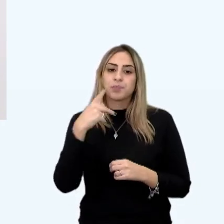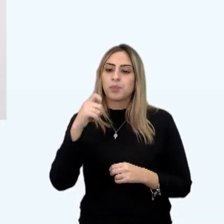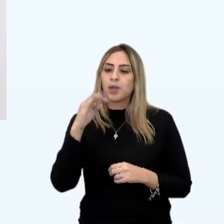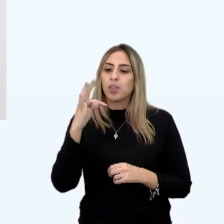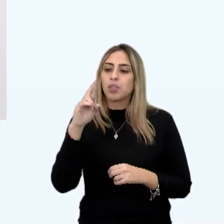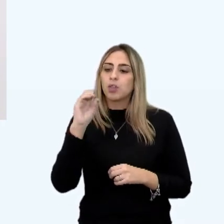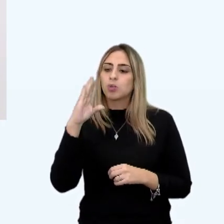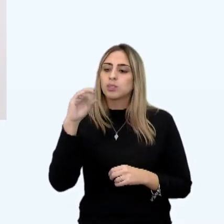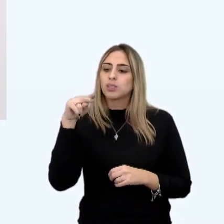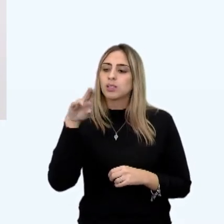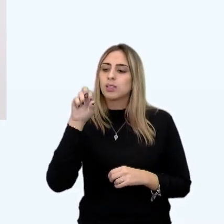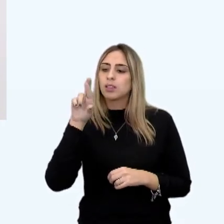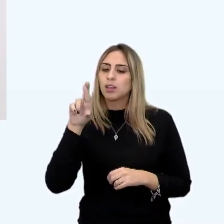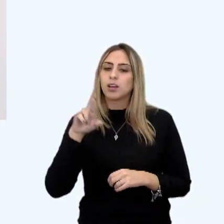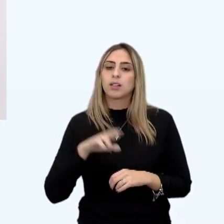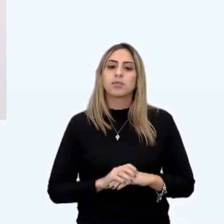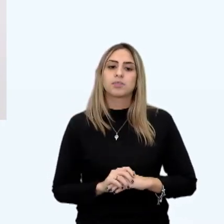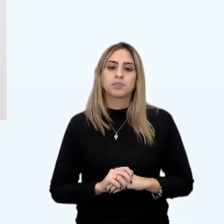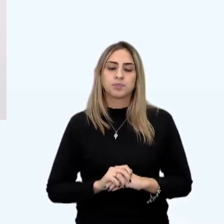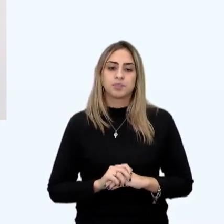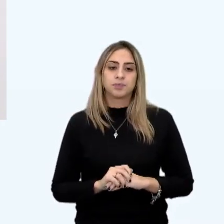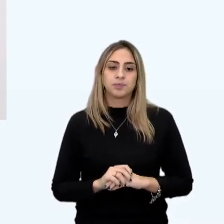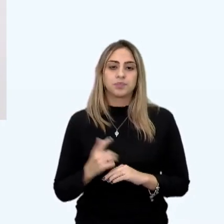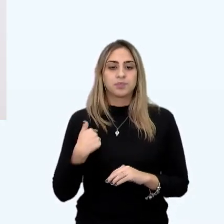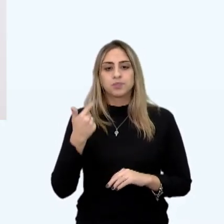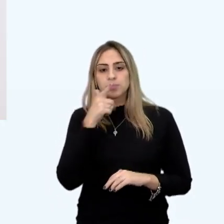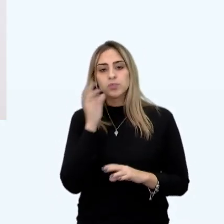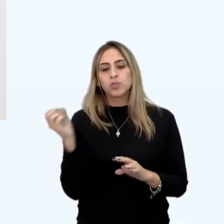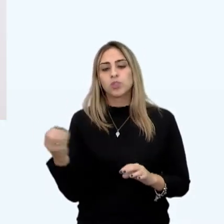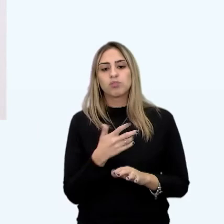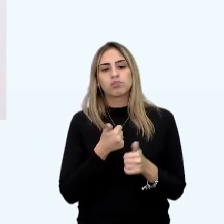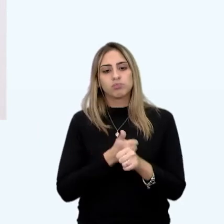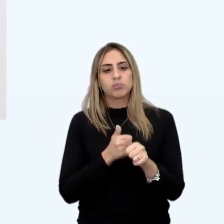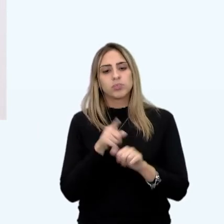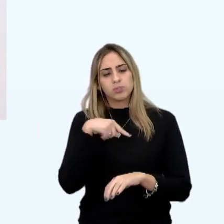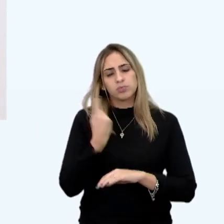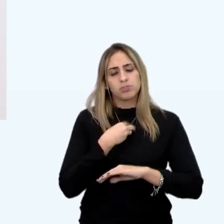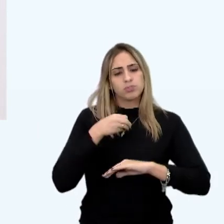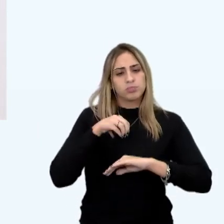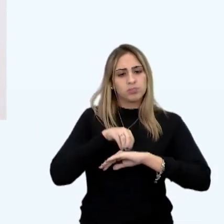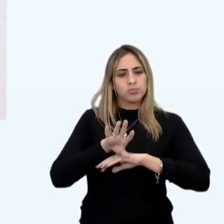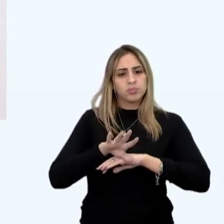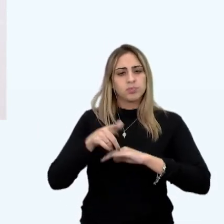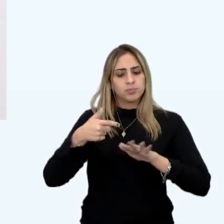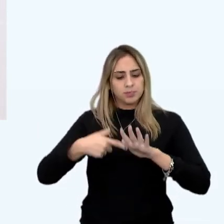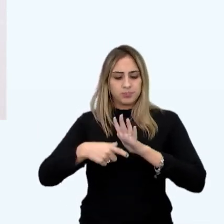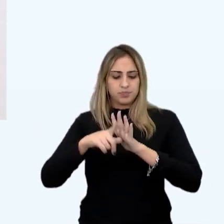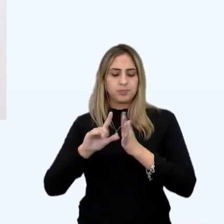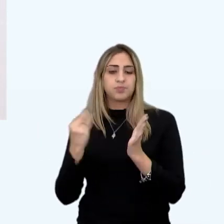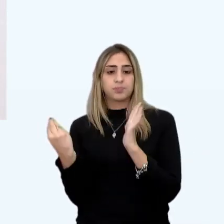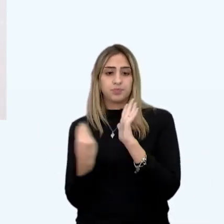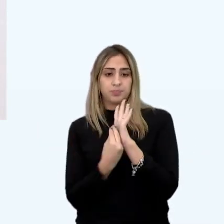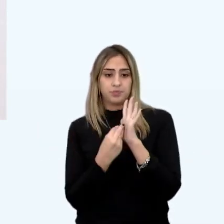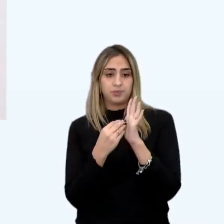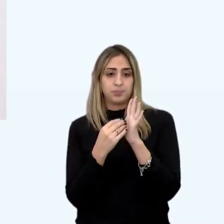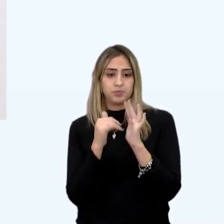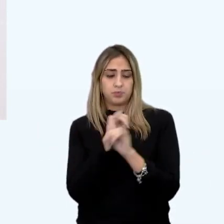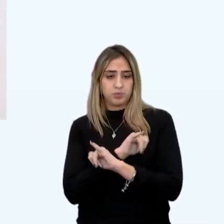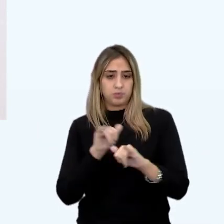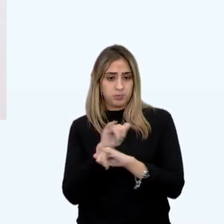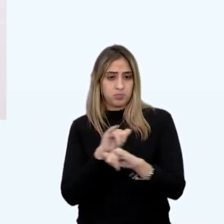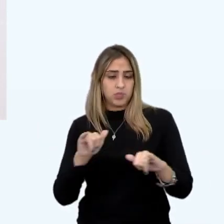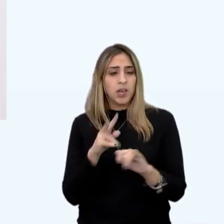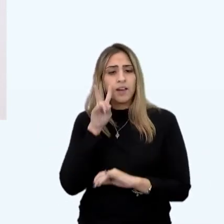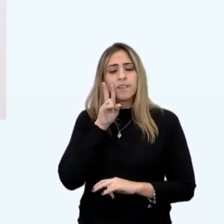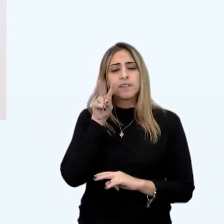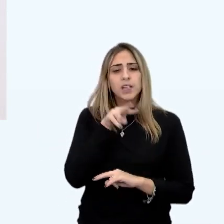postagem, impulsionar uma página para conseguir novos seguidores. A nossa dica é: antes de colocar uma campanha no ar,